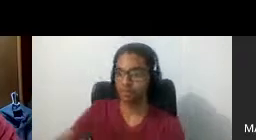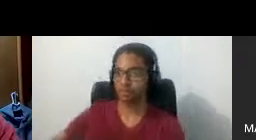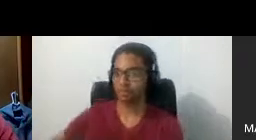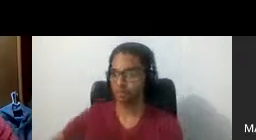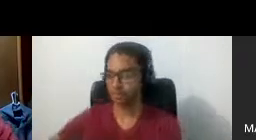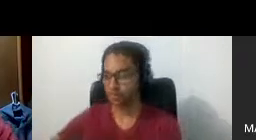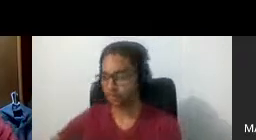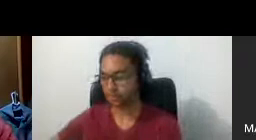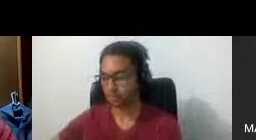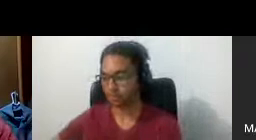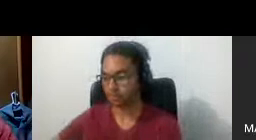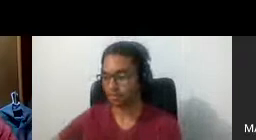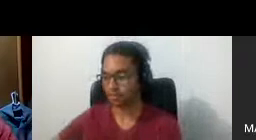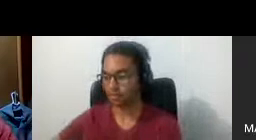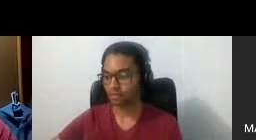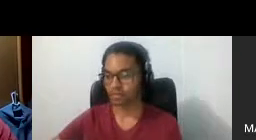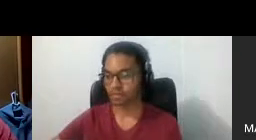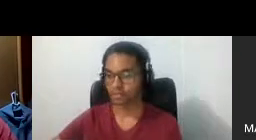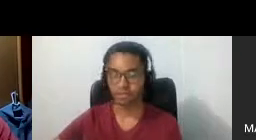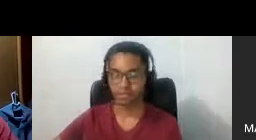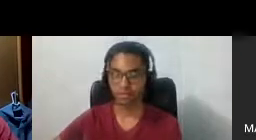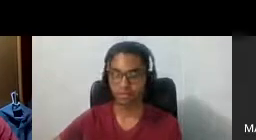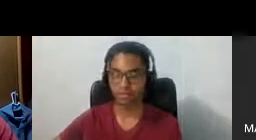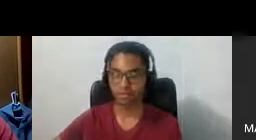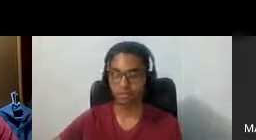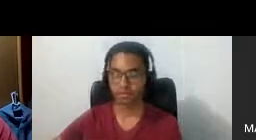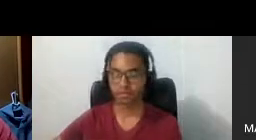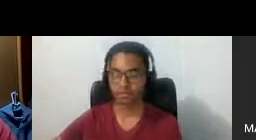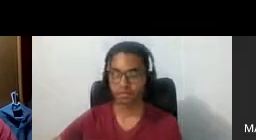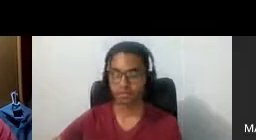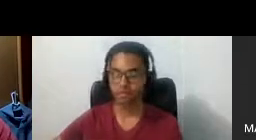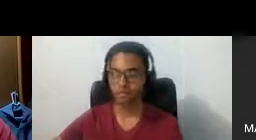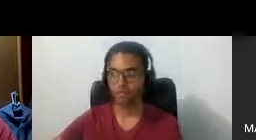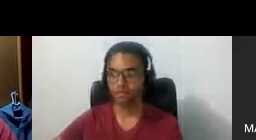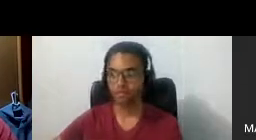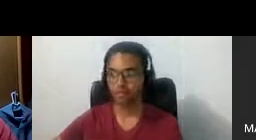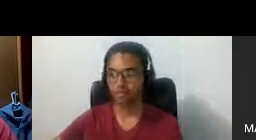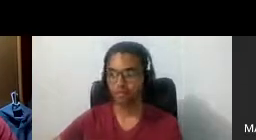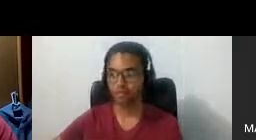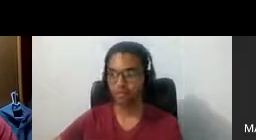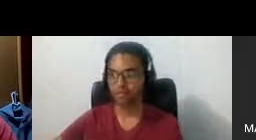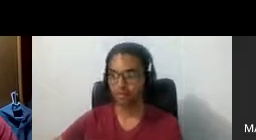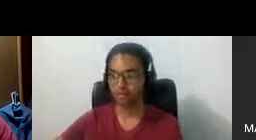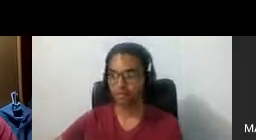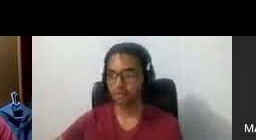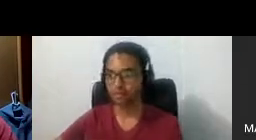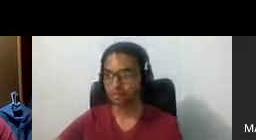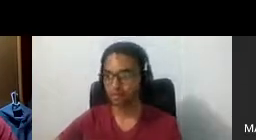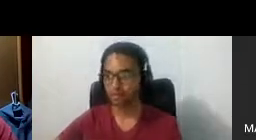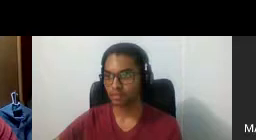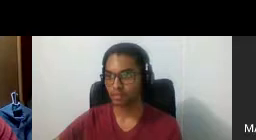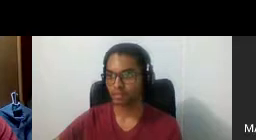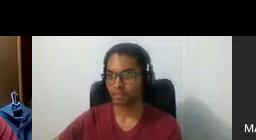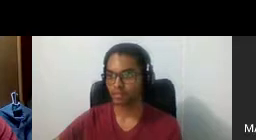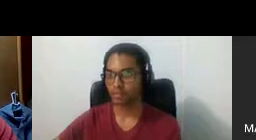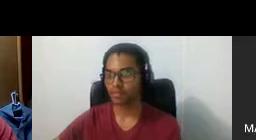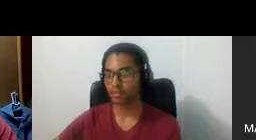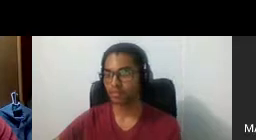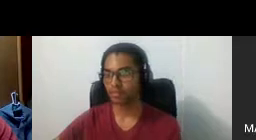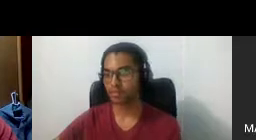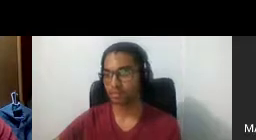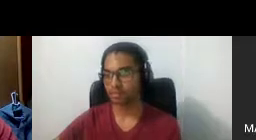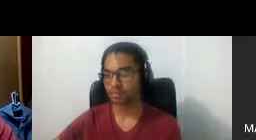deles, não tem muito o que discutir. Então, a primeira dessas propriedades, que é a mais